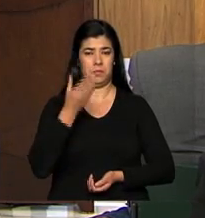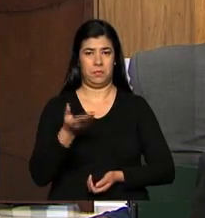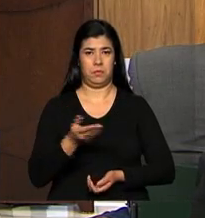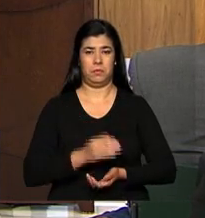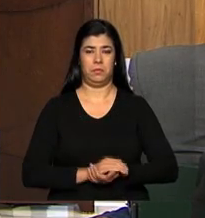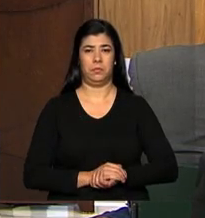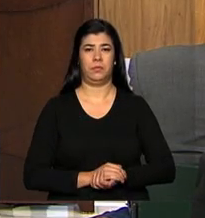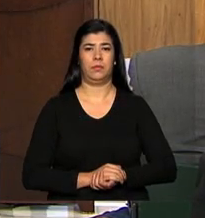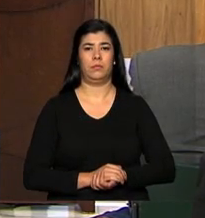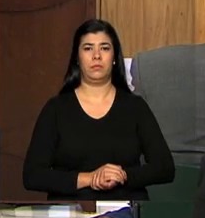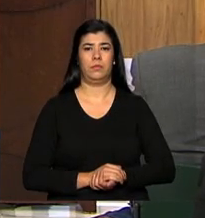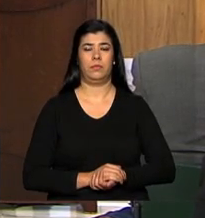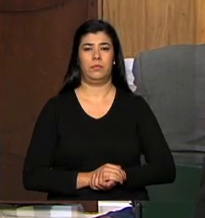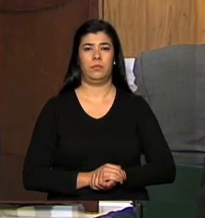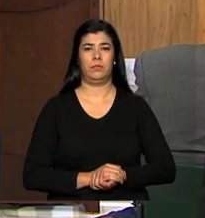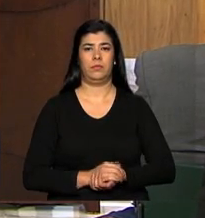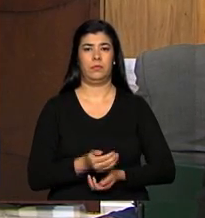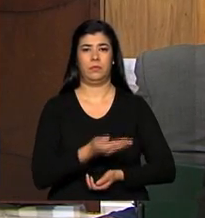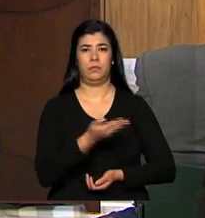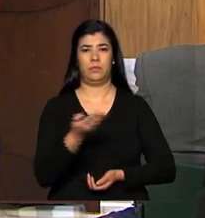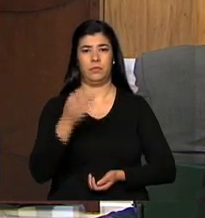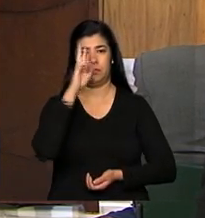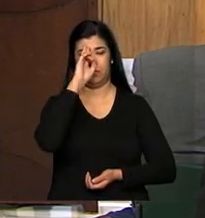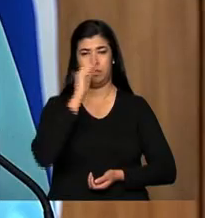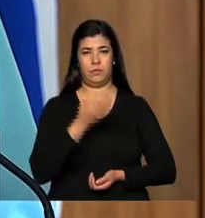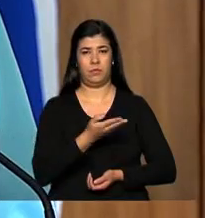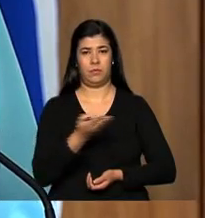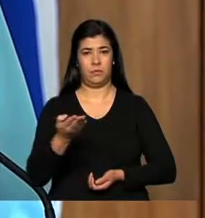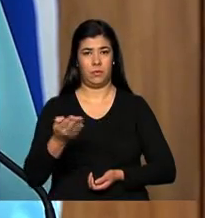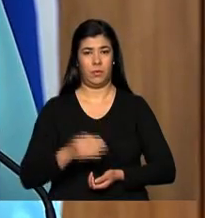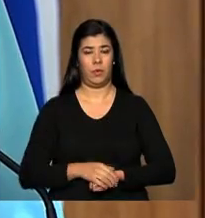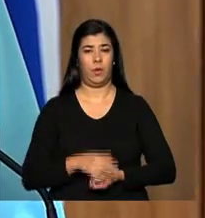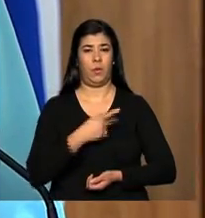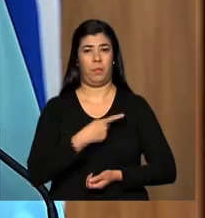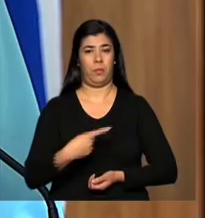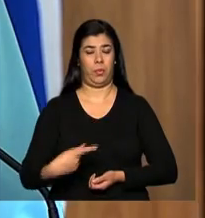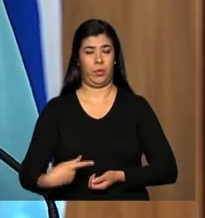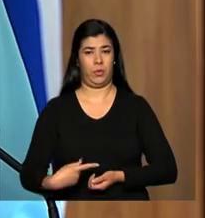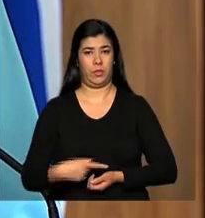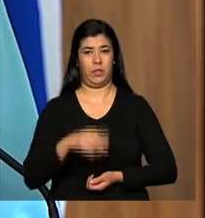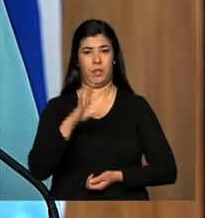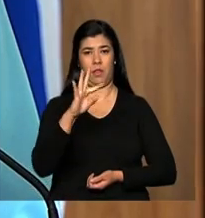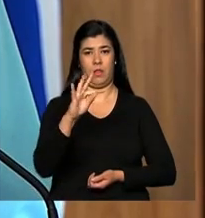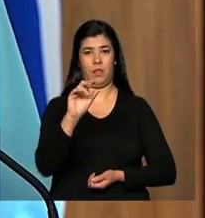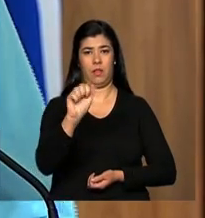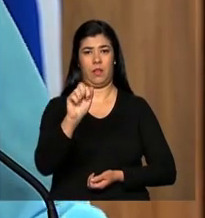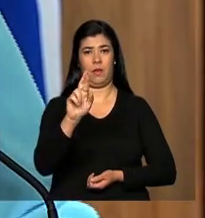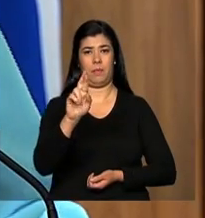Excelentíssimo senhor Tabaré Vázquez, presidente da República Oriental do Uruguai.